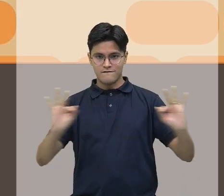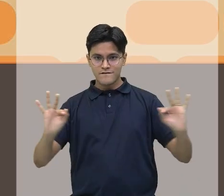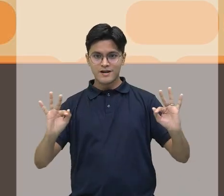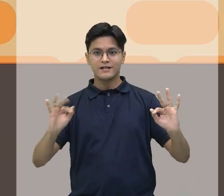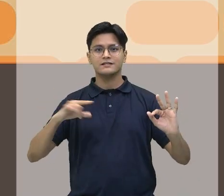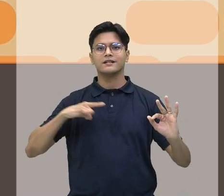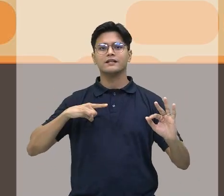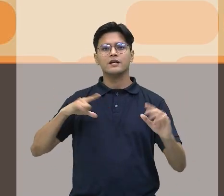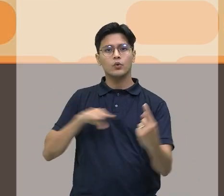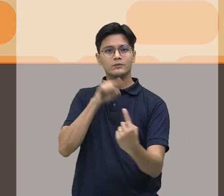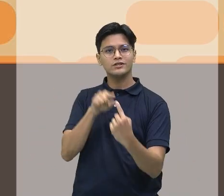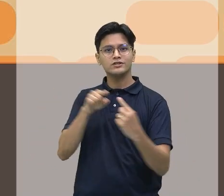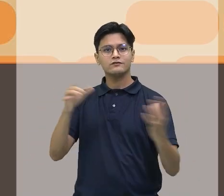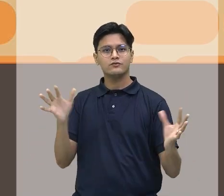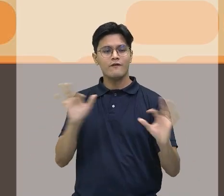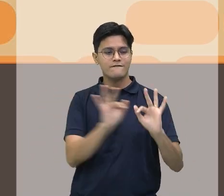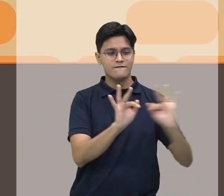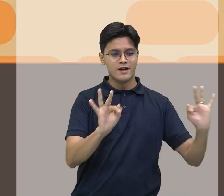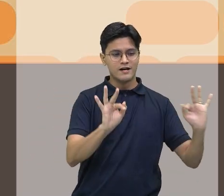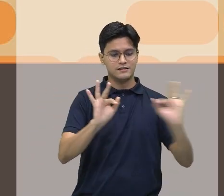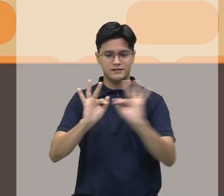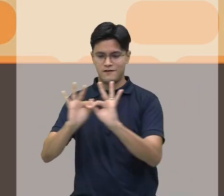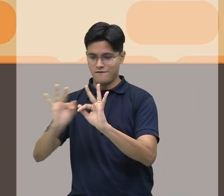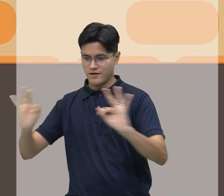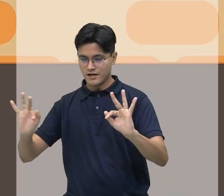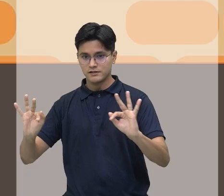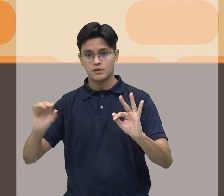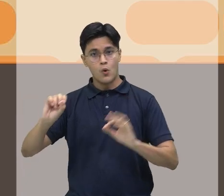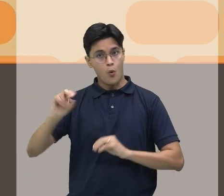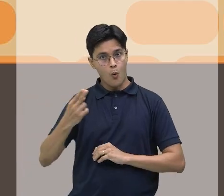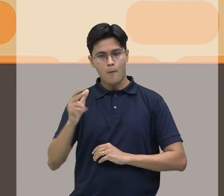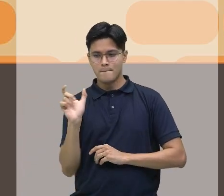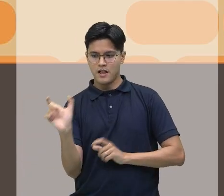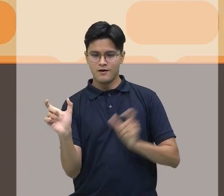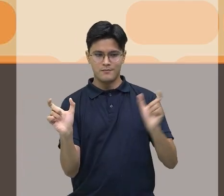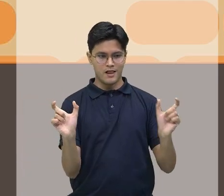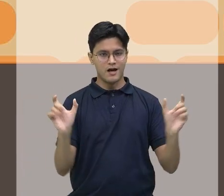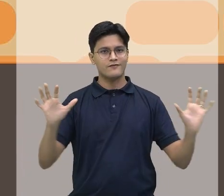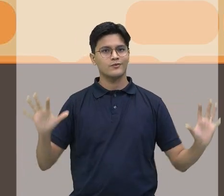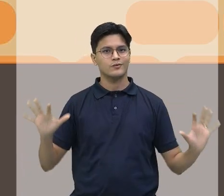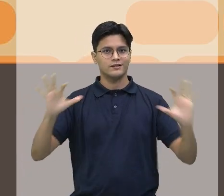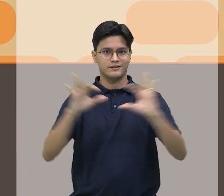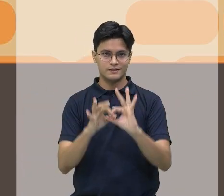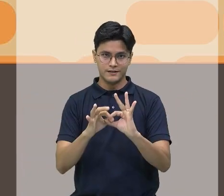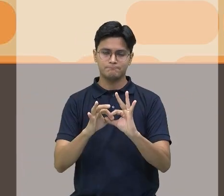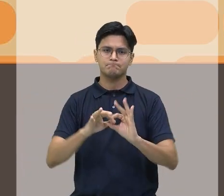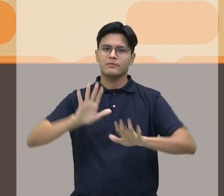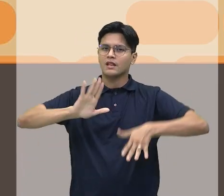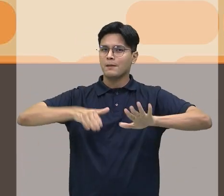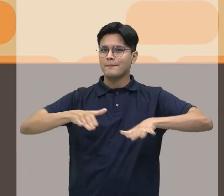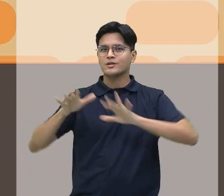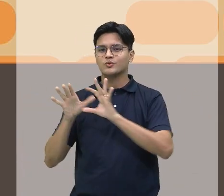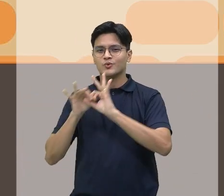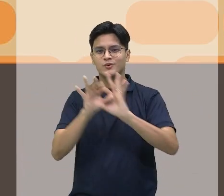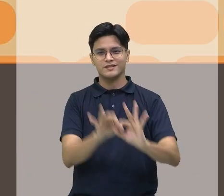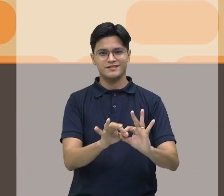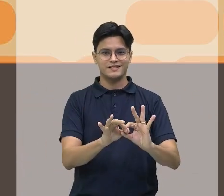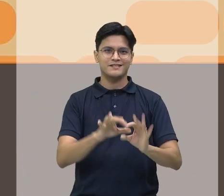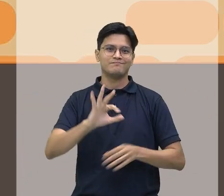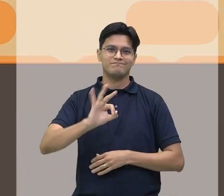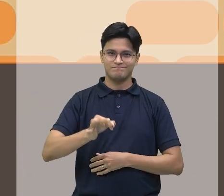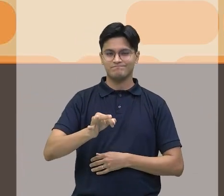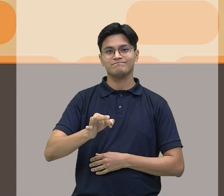ideias, conectar as frases, conectar palavras, inclusive. Então, a depender sempre do contexto, elas vão trabalhar aí, para